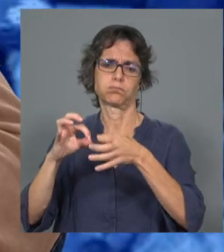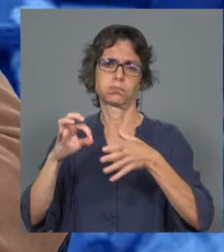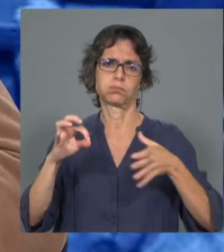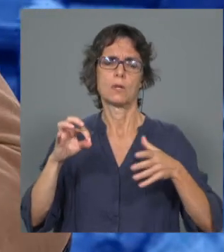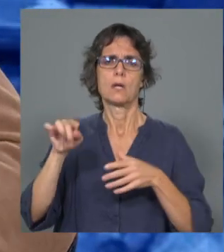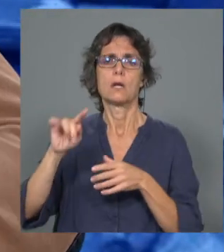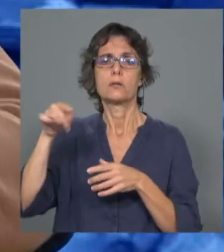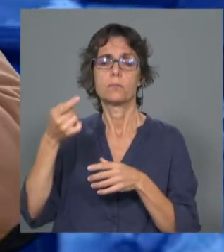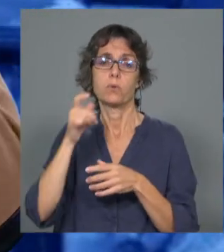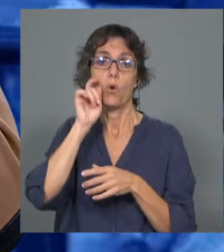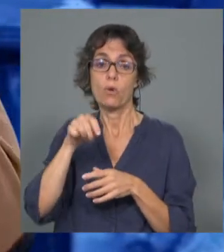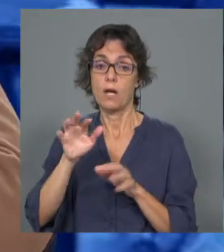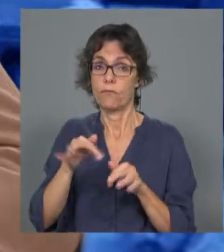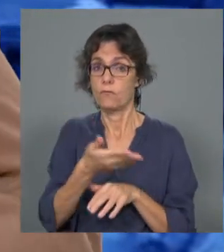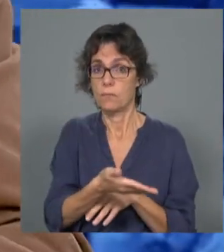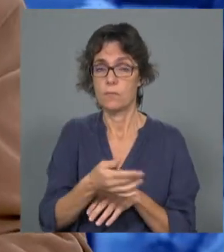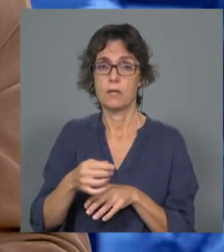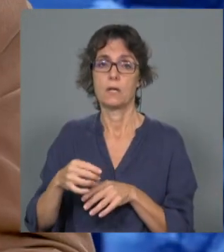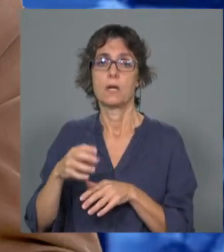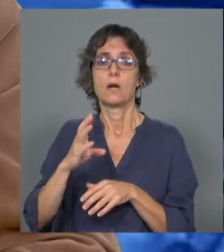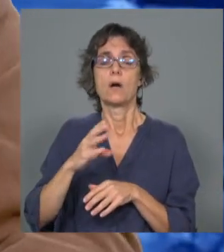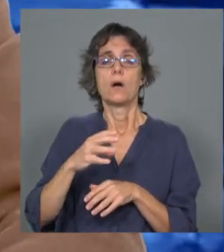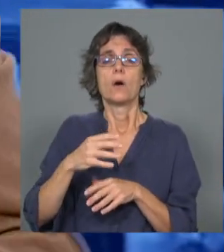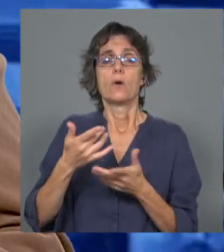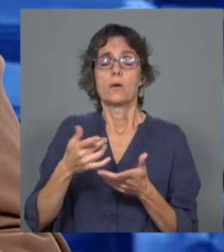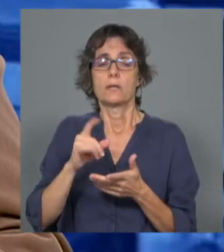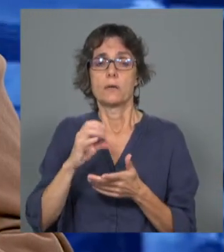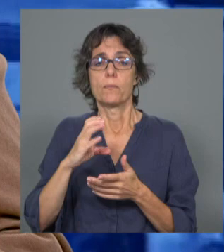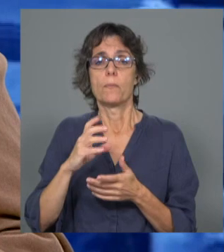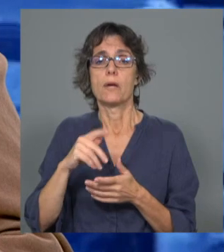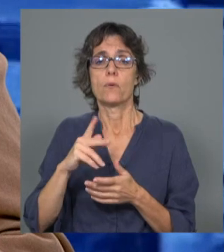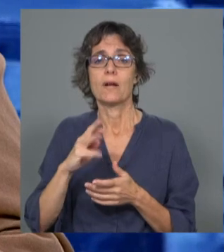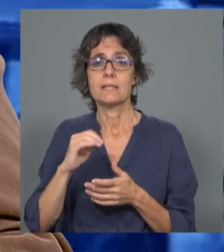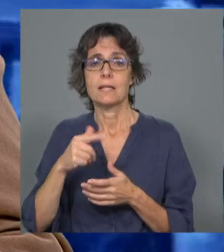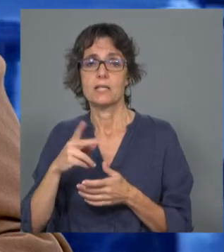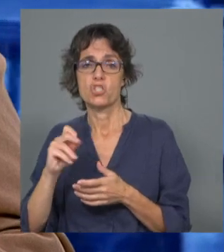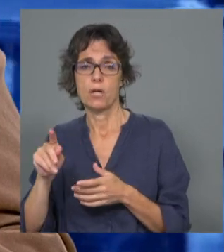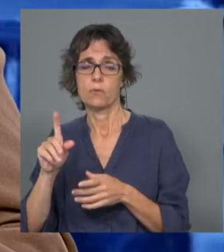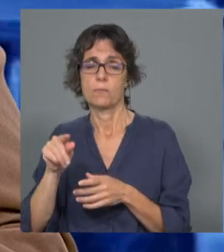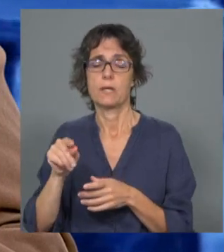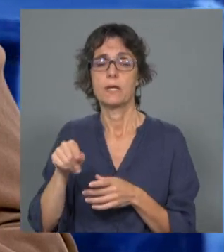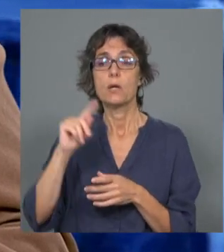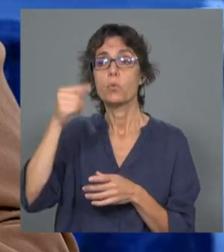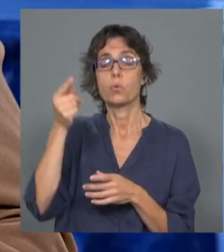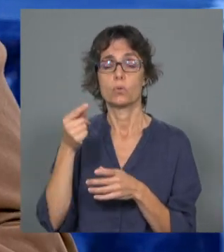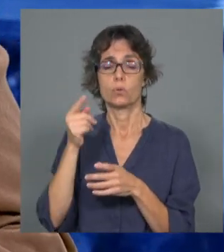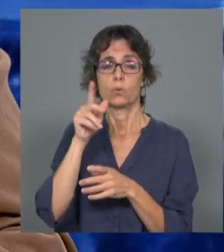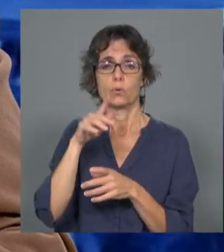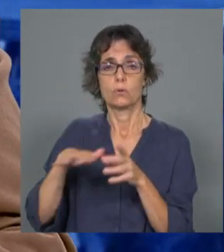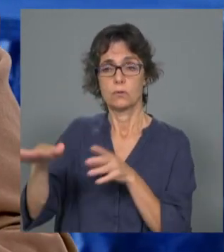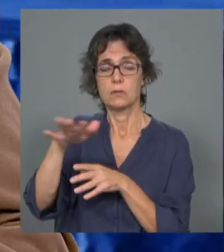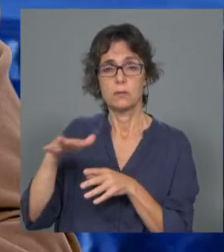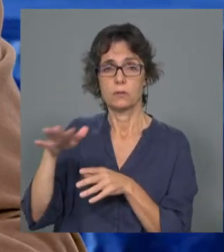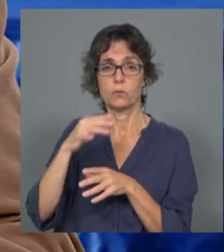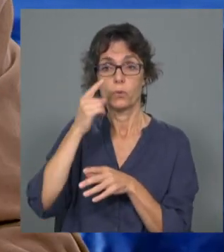não é? O fim do Cazaquistão e agora outros territórios, como se está a ver pela mobilização, não é evidente